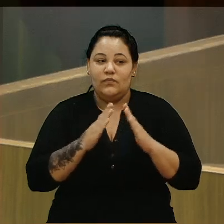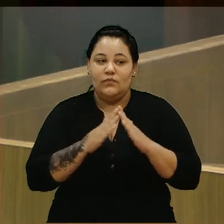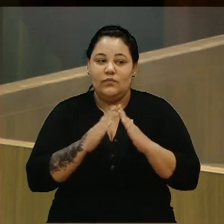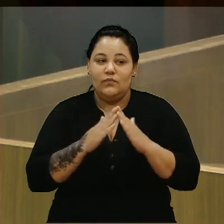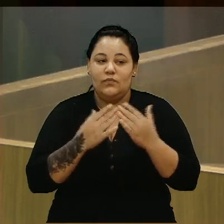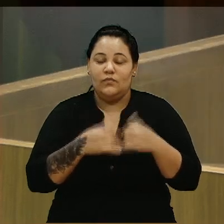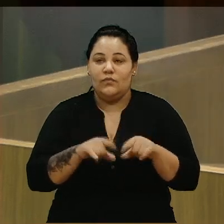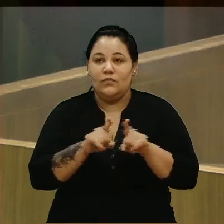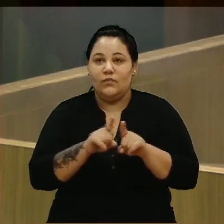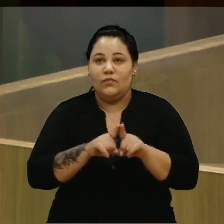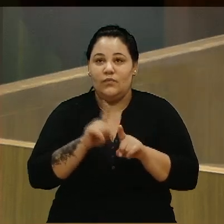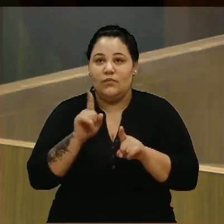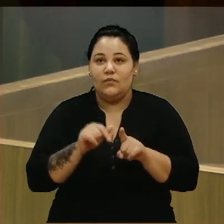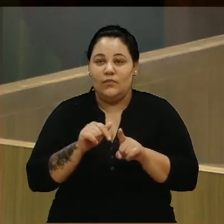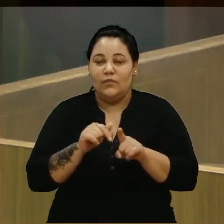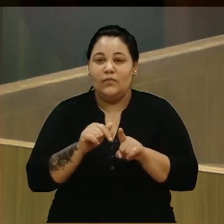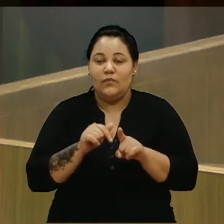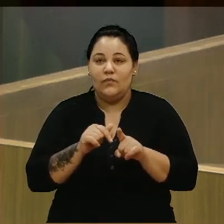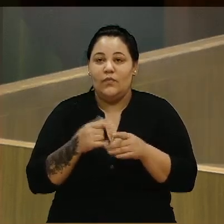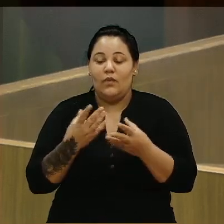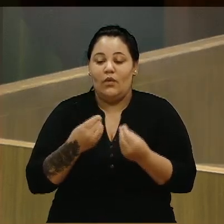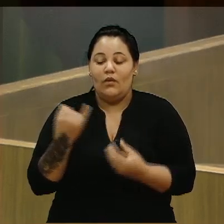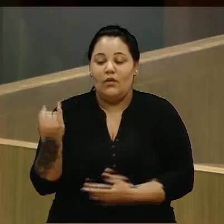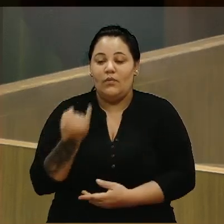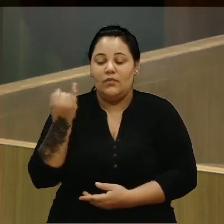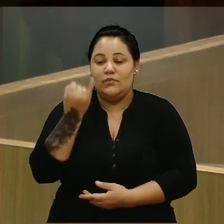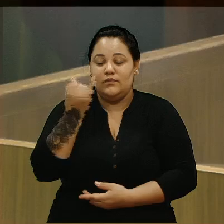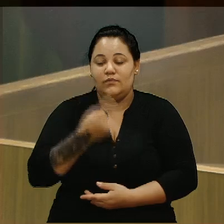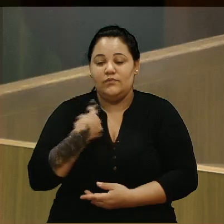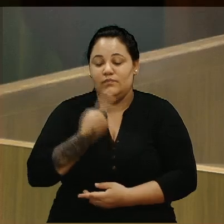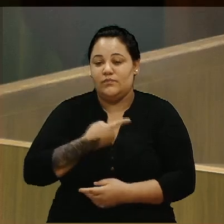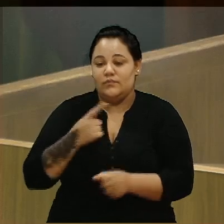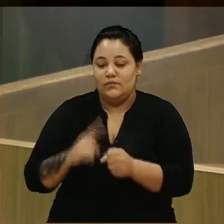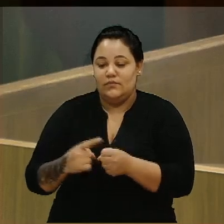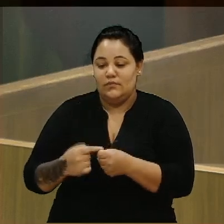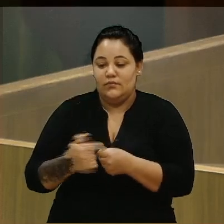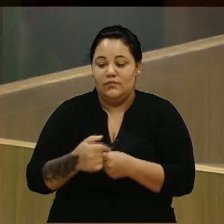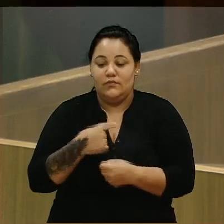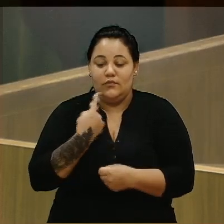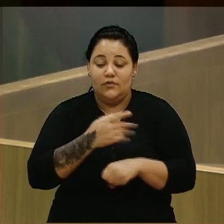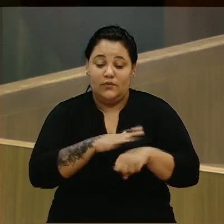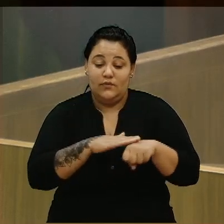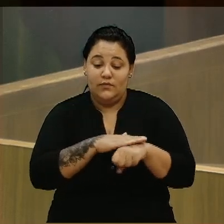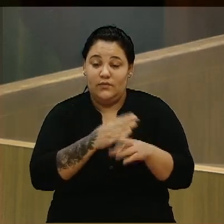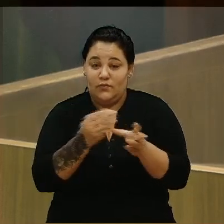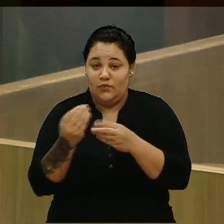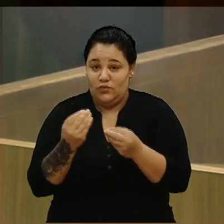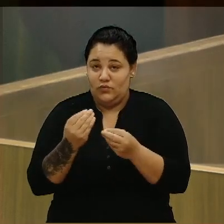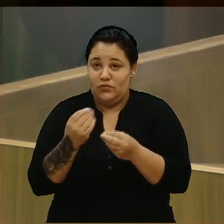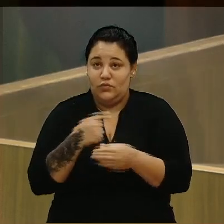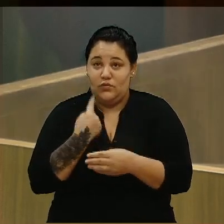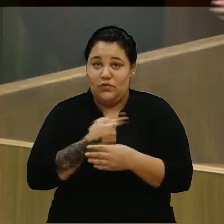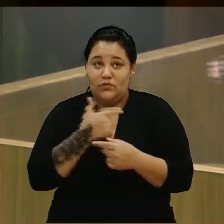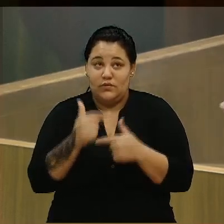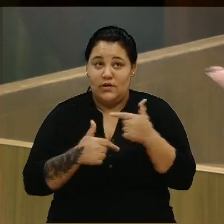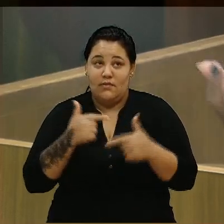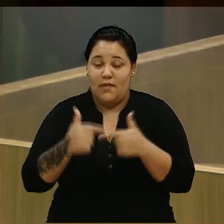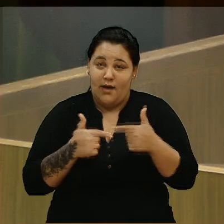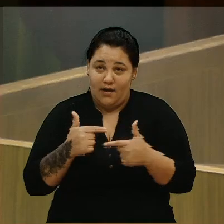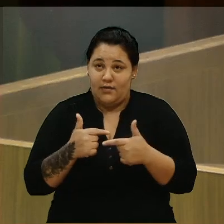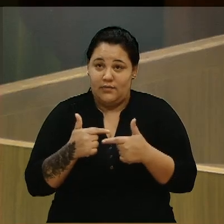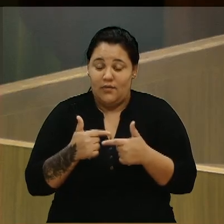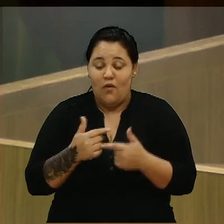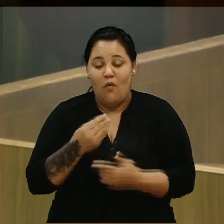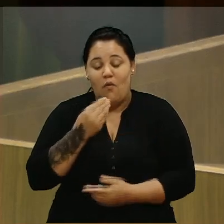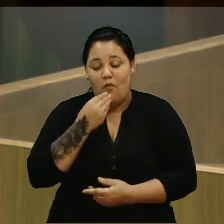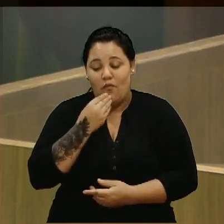eu entendo de extrema importância para a nossa cidade. A gente fala muito que o nosso trabalho, além do nosso olhar,